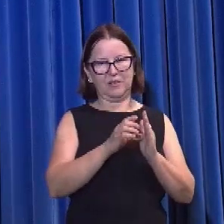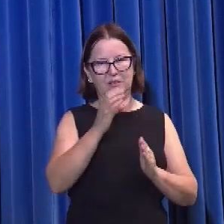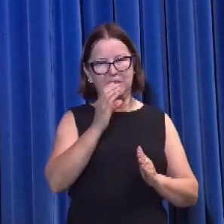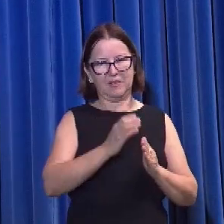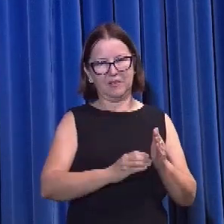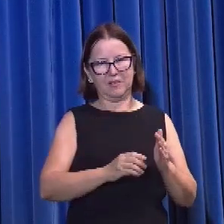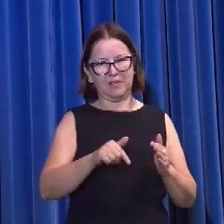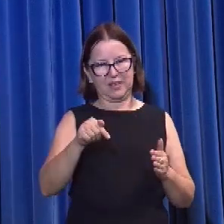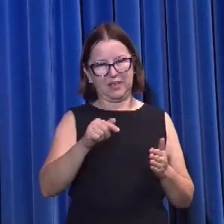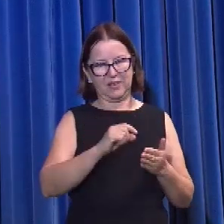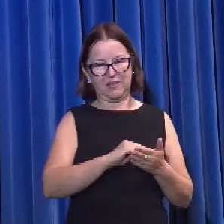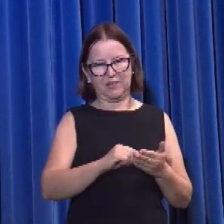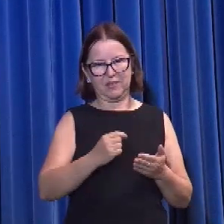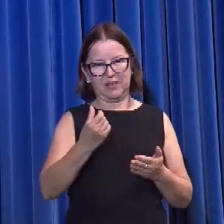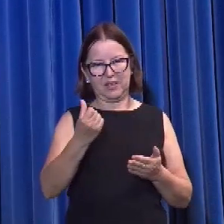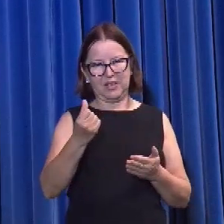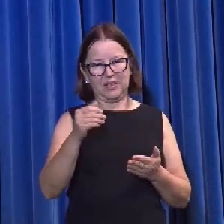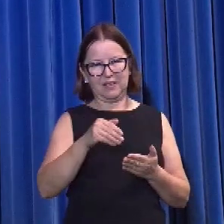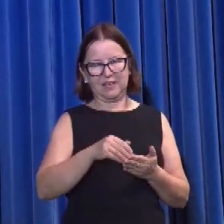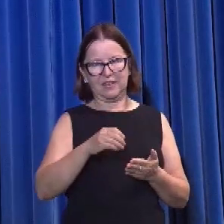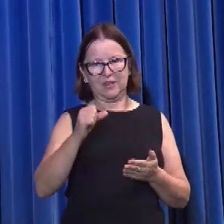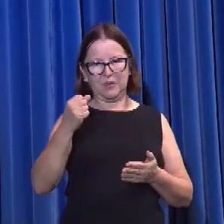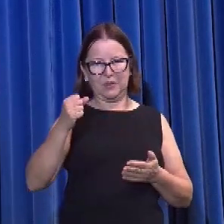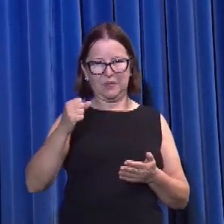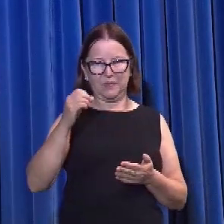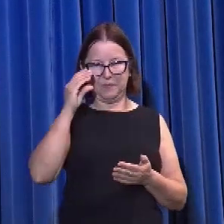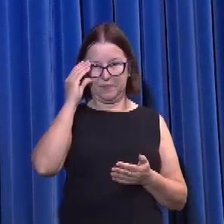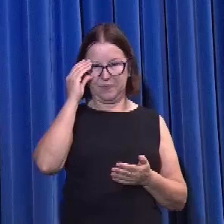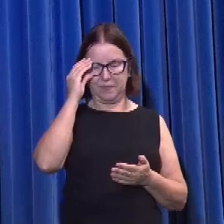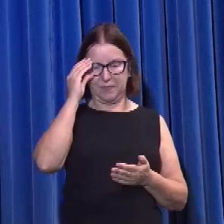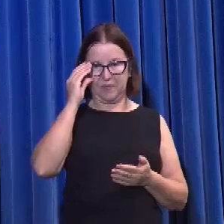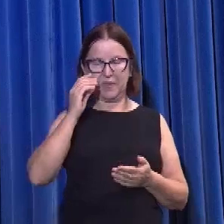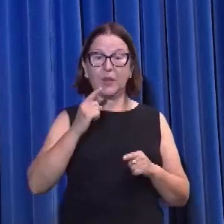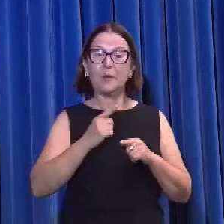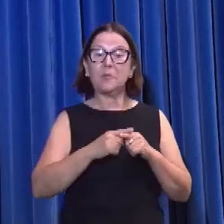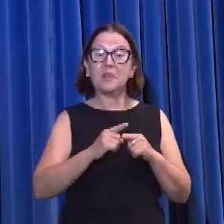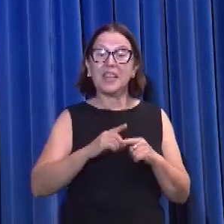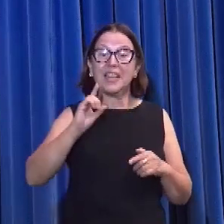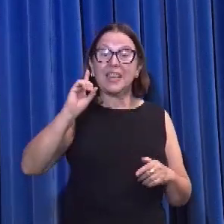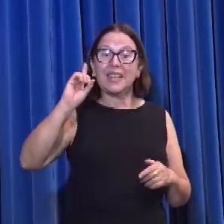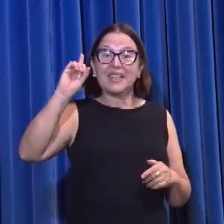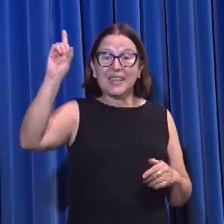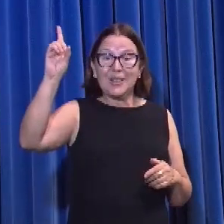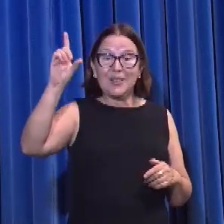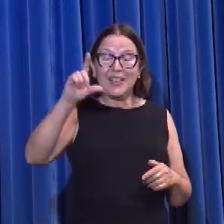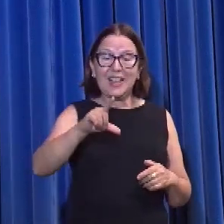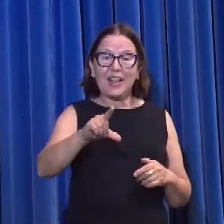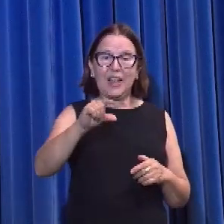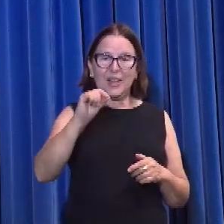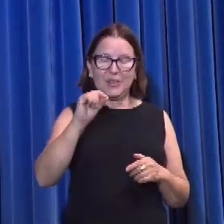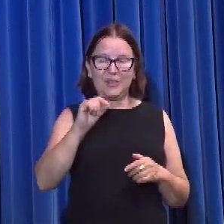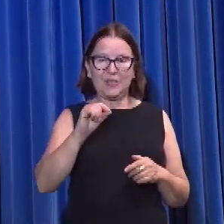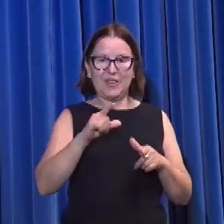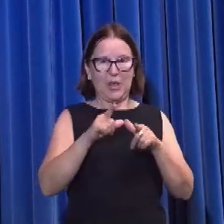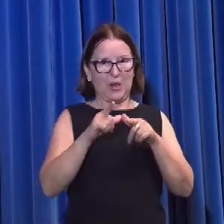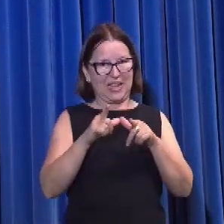7, versículos 6 a 8. Por que Deus escolheu Israel?